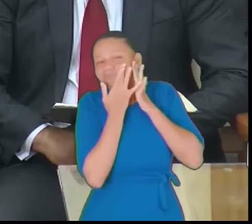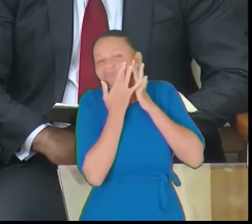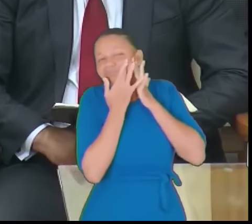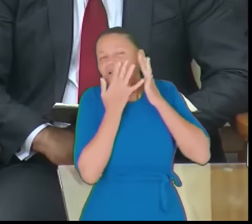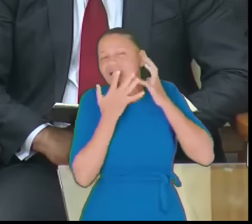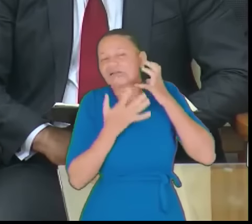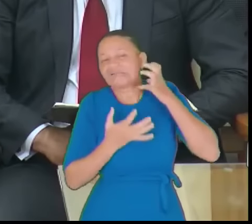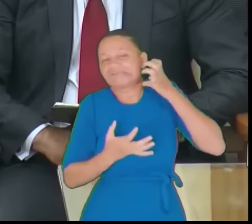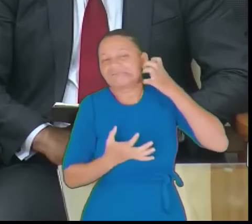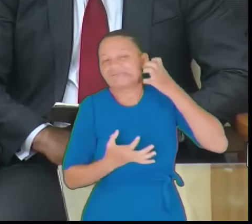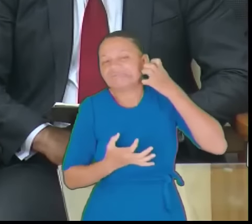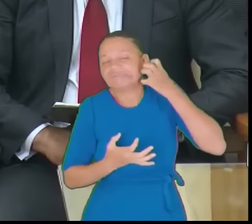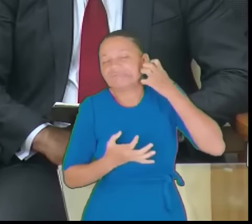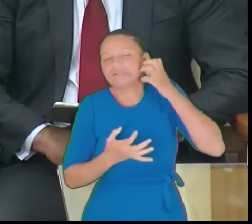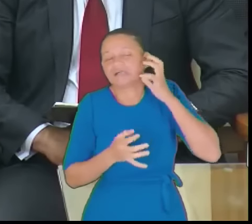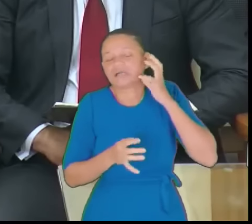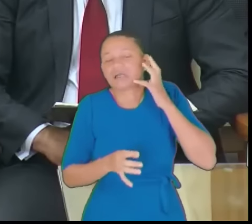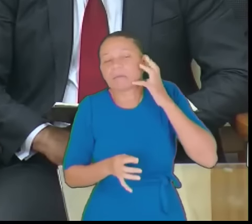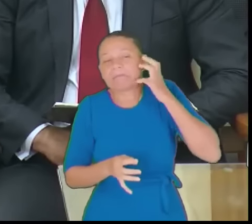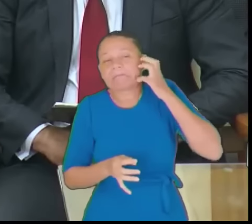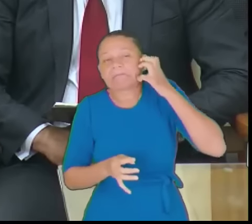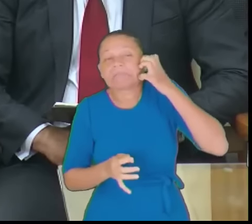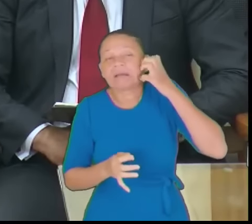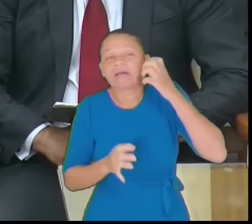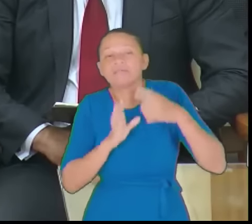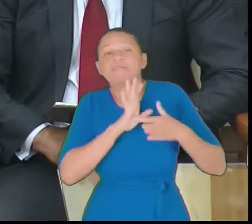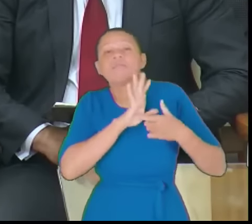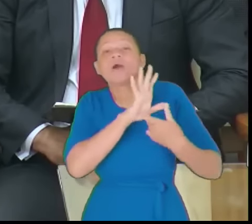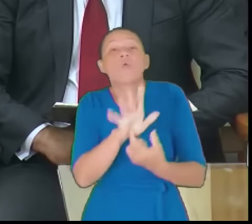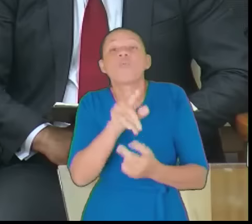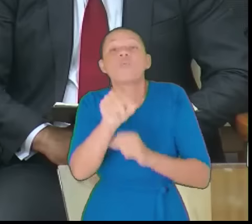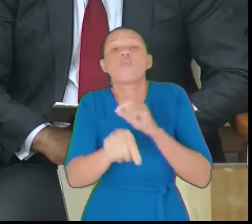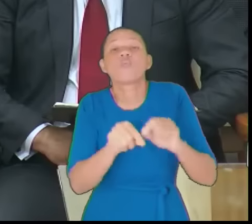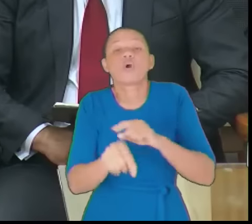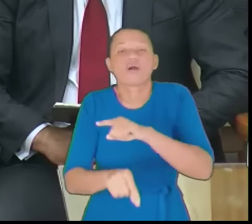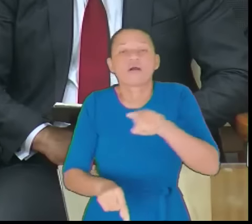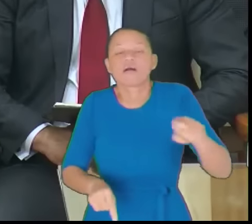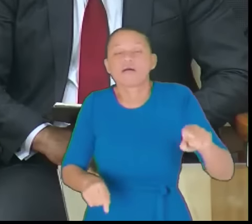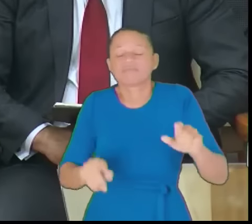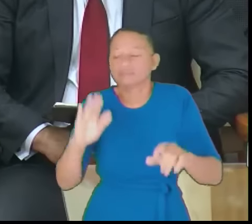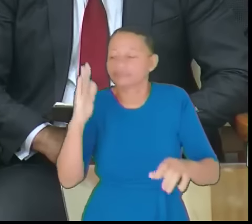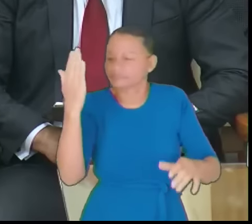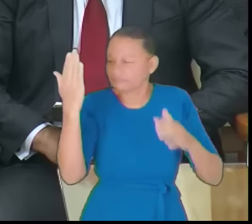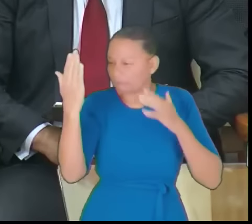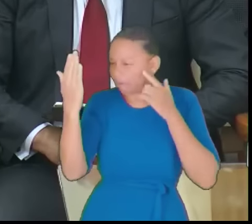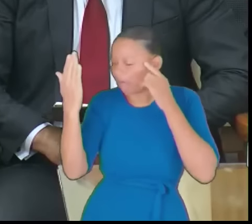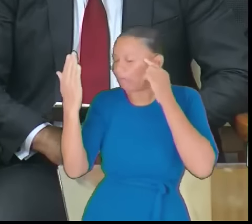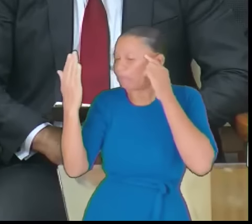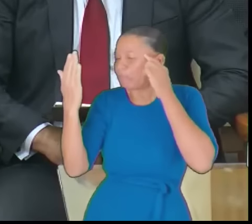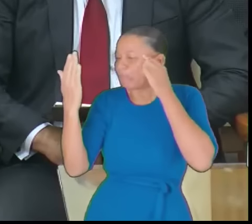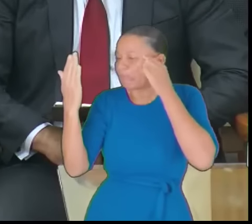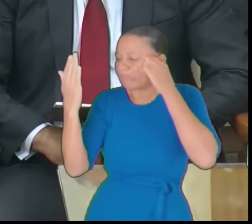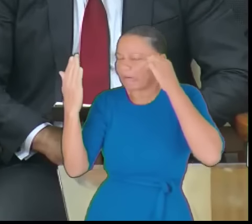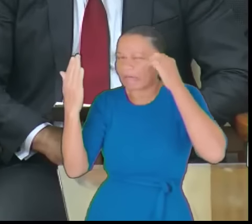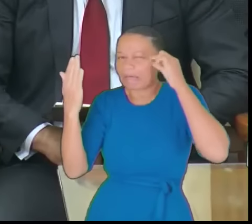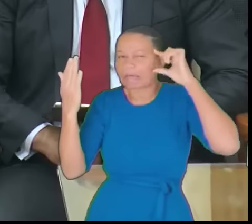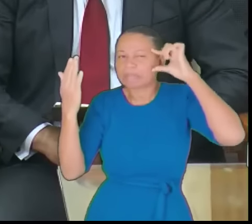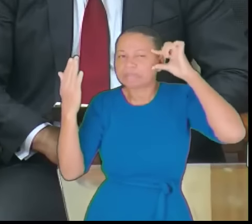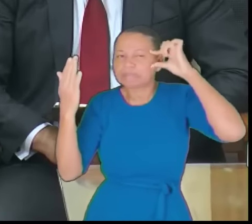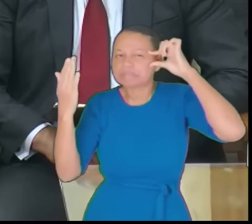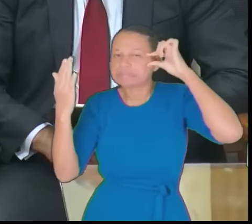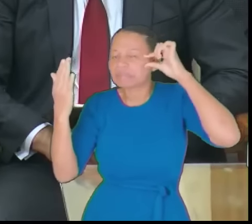uma frissura. E aquilo ali é sinal de que você está o quê? Quando você olha no espelho e tem um pé de galinha